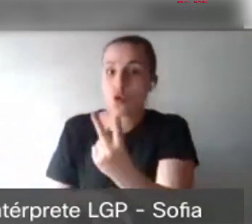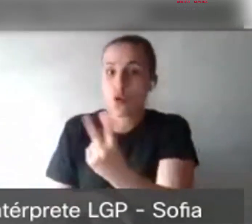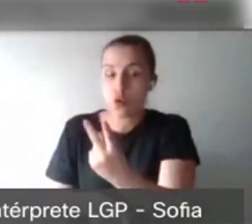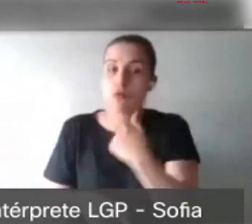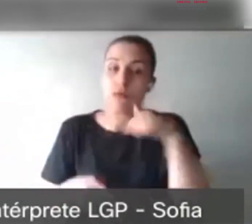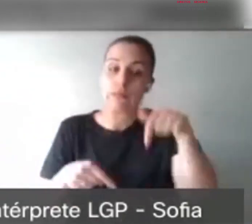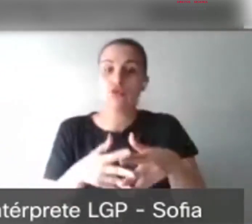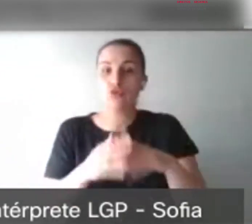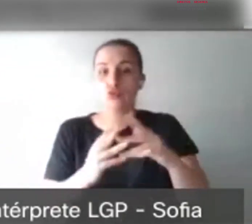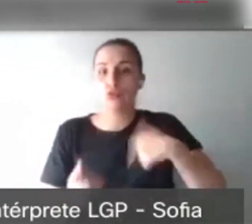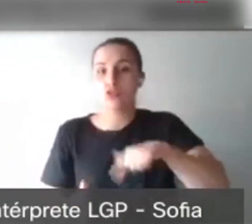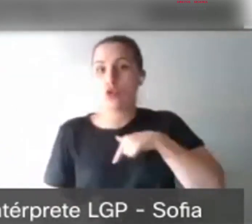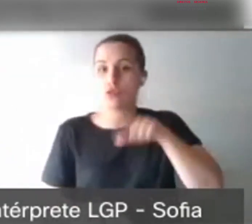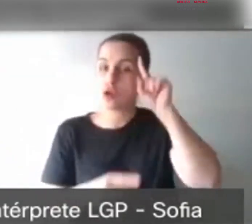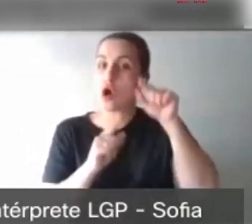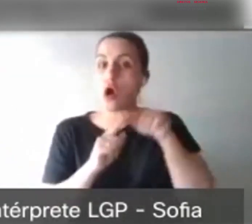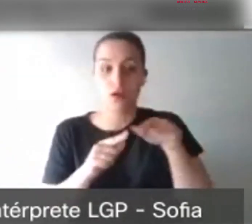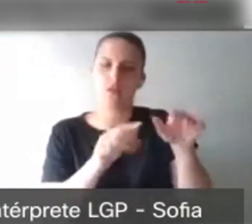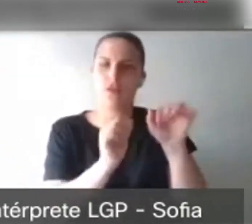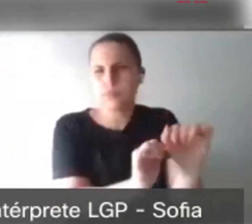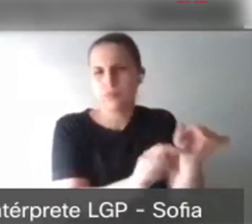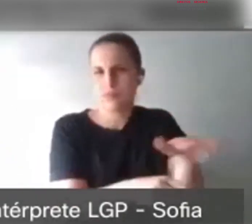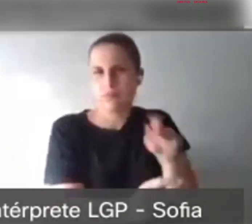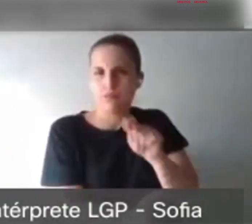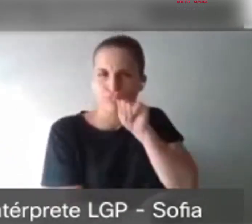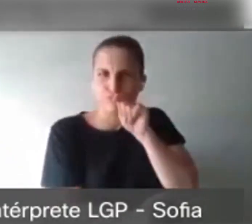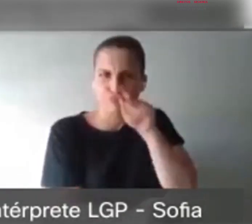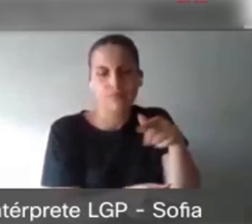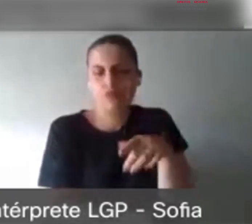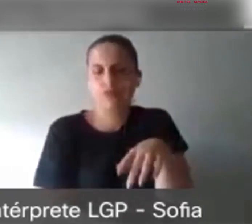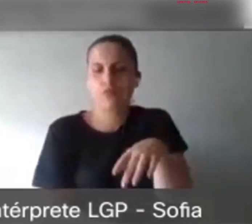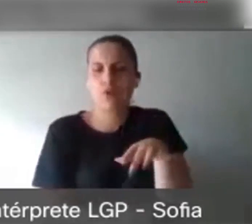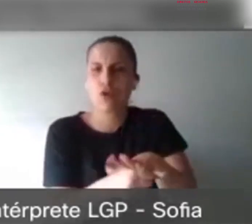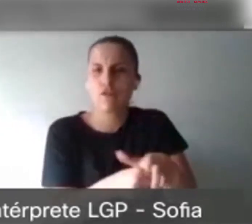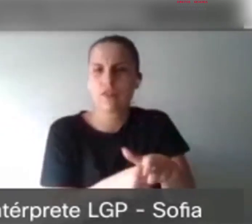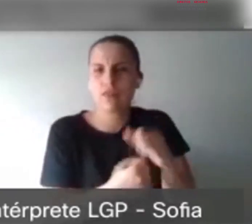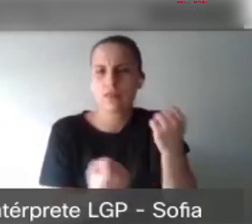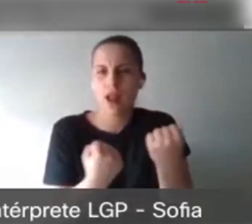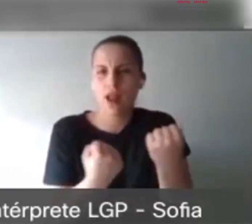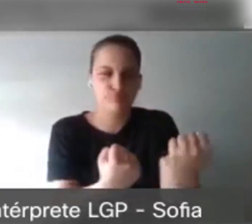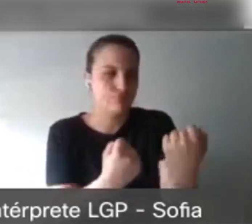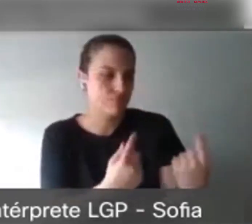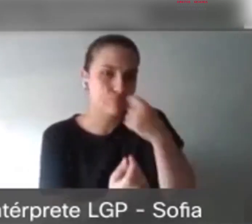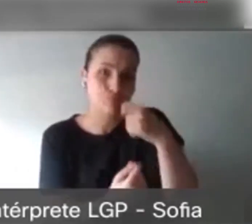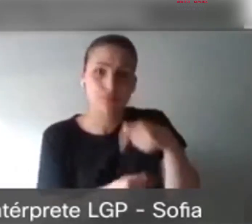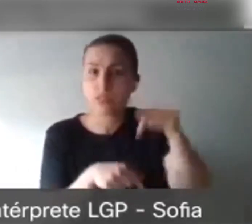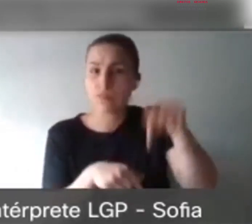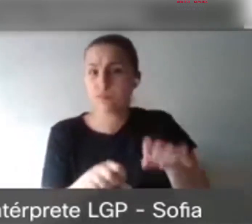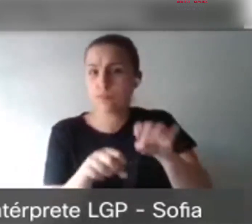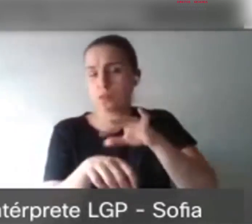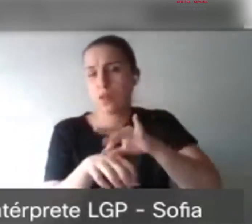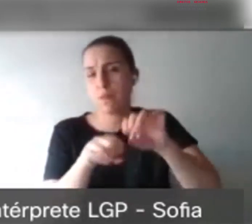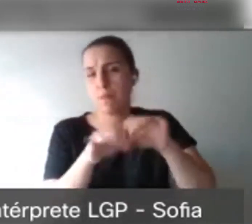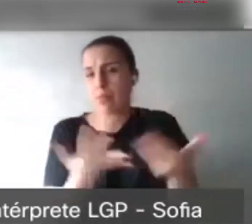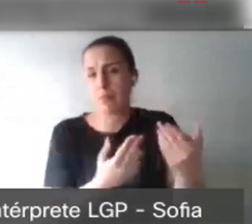nossas estruturas dedicadas para a realização desses testes, no nosso caso, num Covid Drive que montamos logo desde o início da pandemia. E, portanto, na